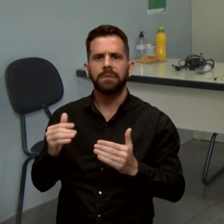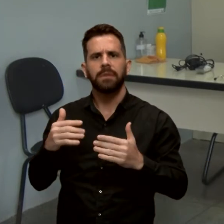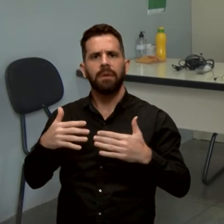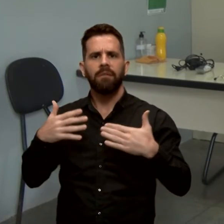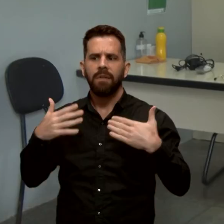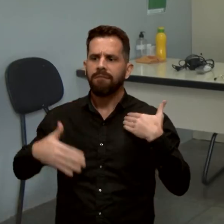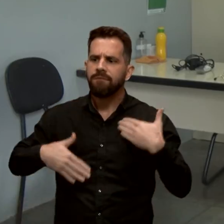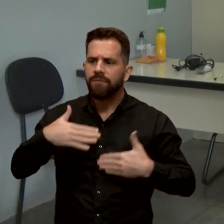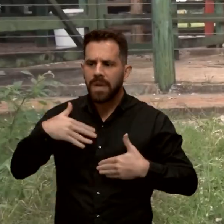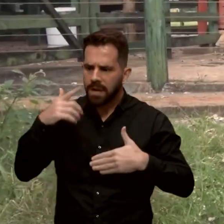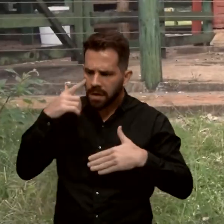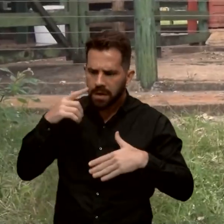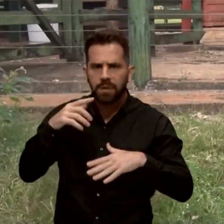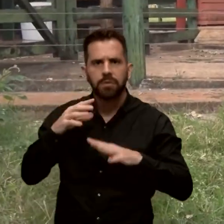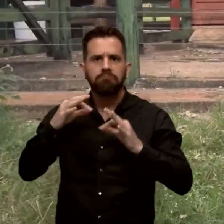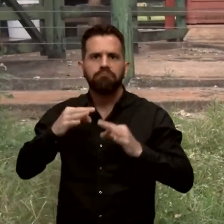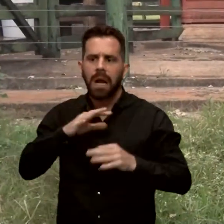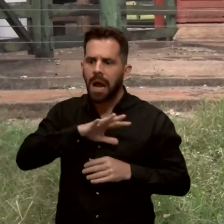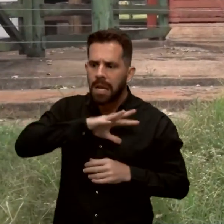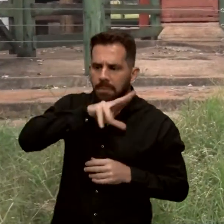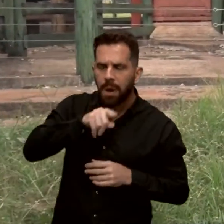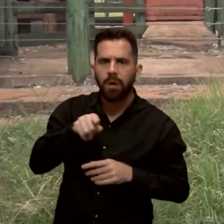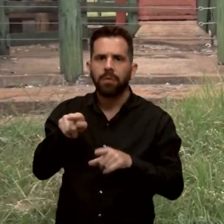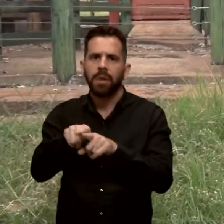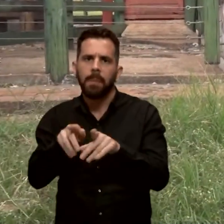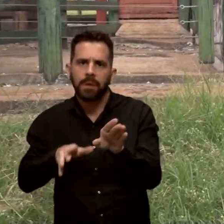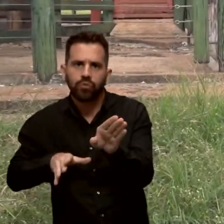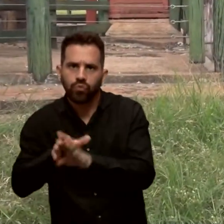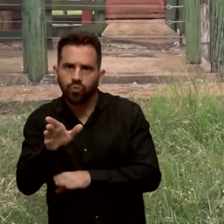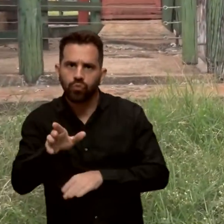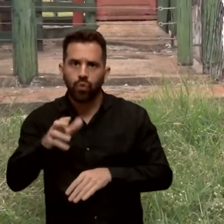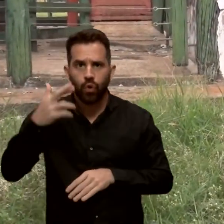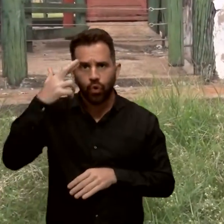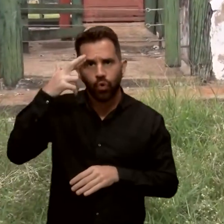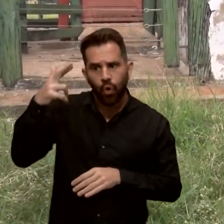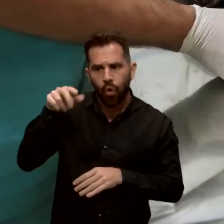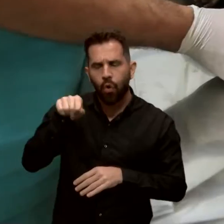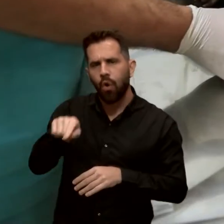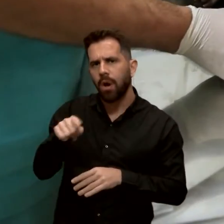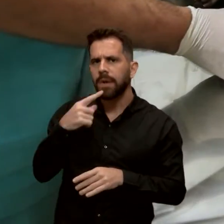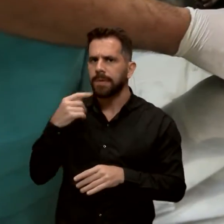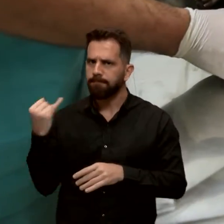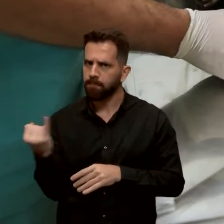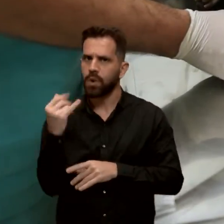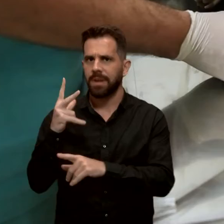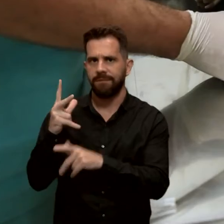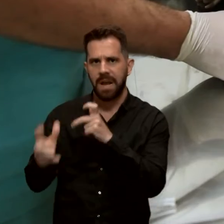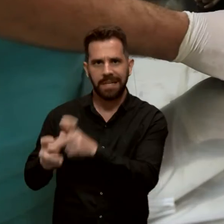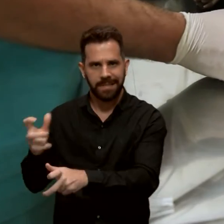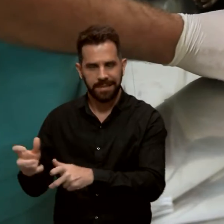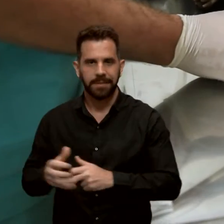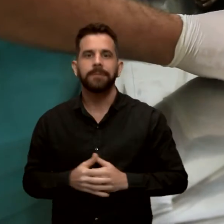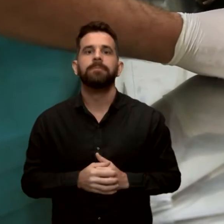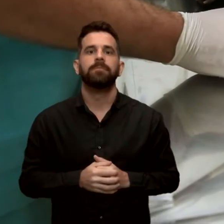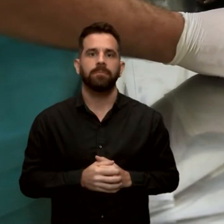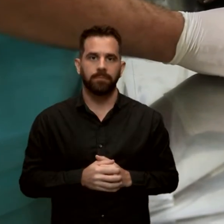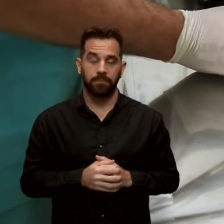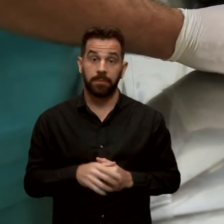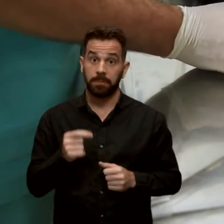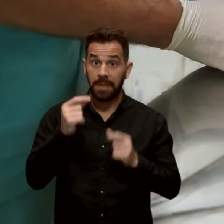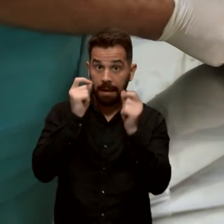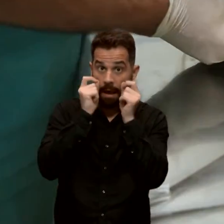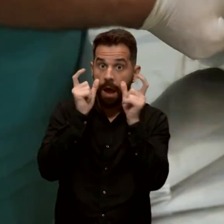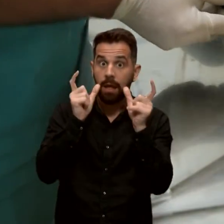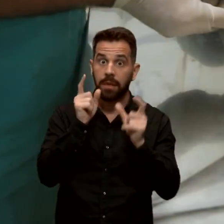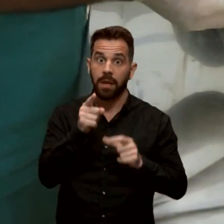físico, ver como está o animal e instrui os proprietários sobre a importância da vacinação. É preciso estar atento aos sintomas que o